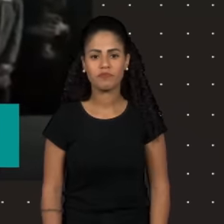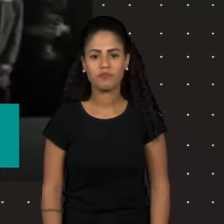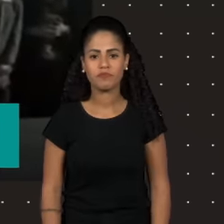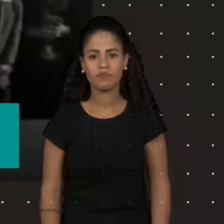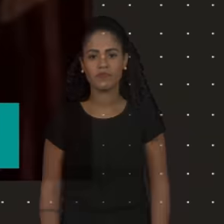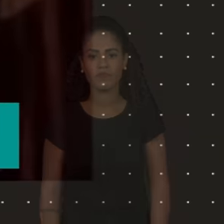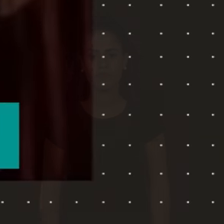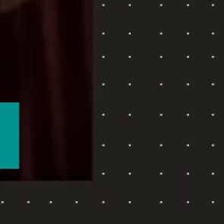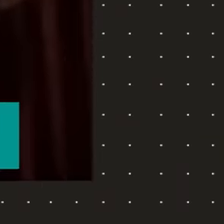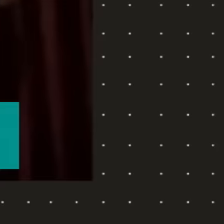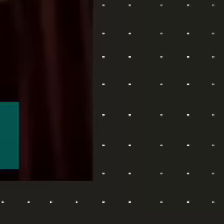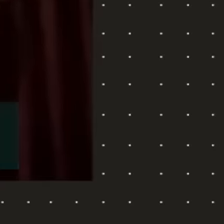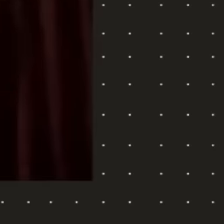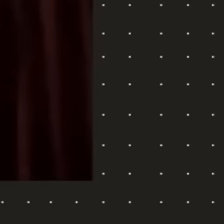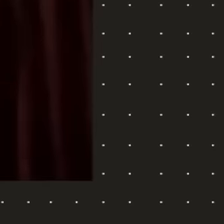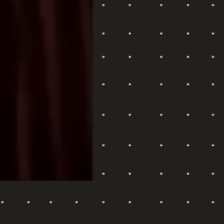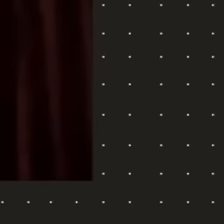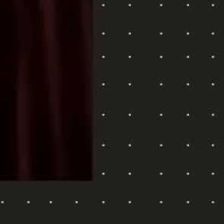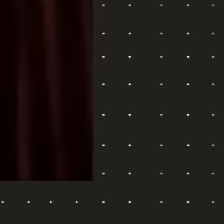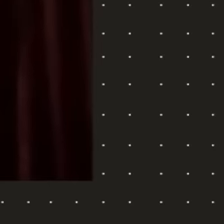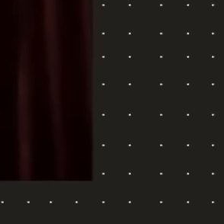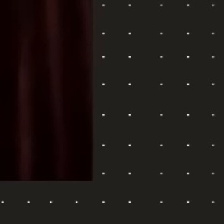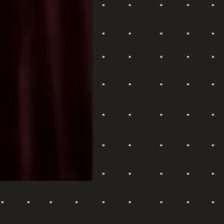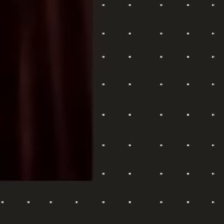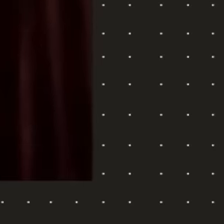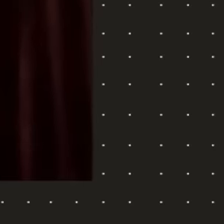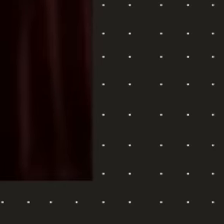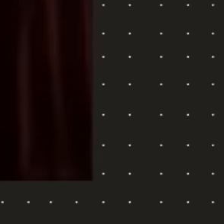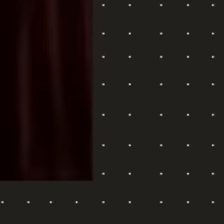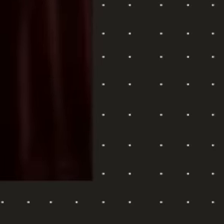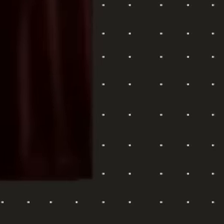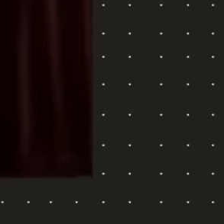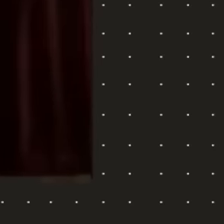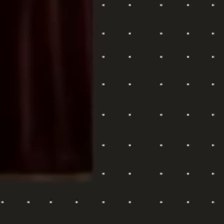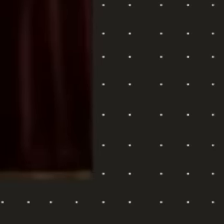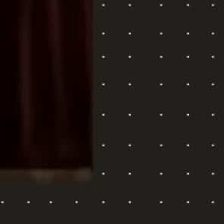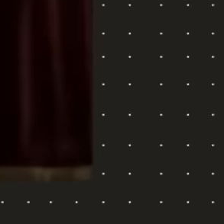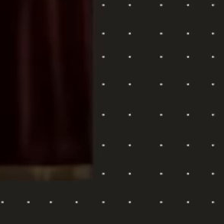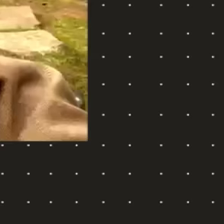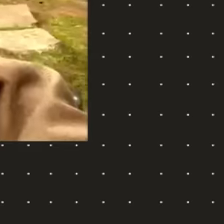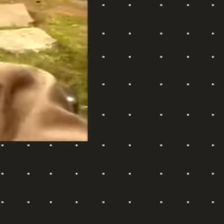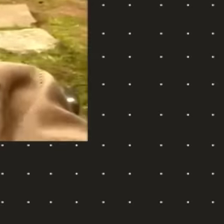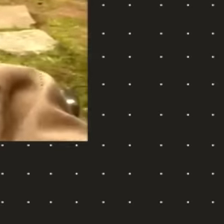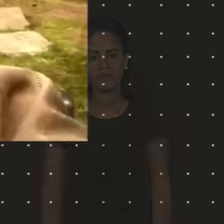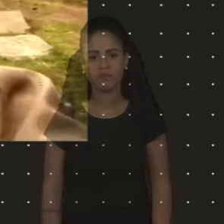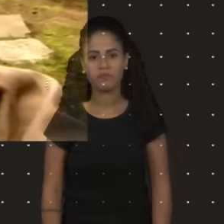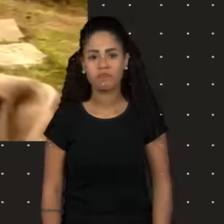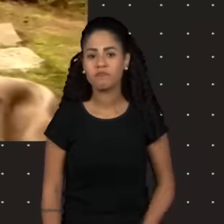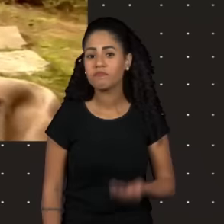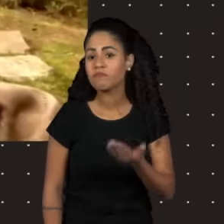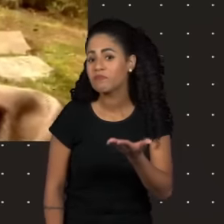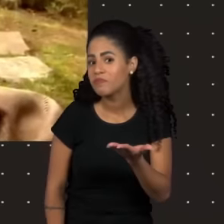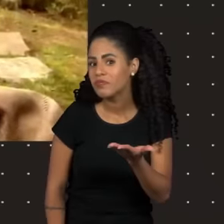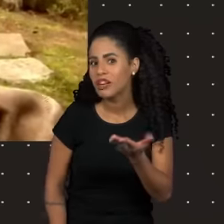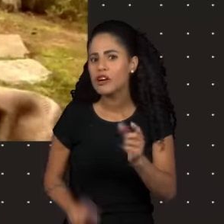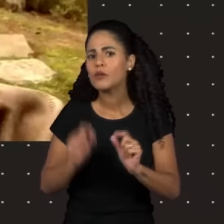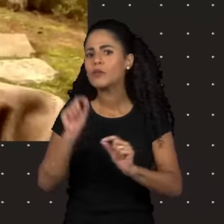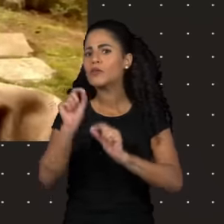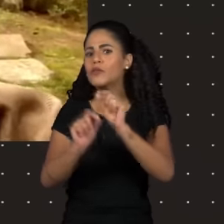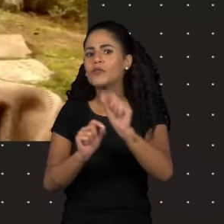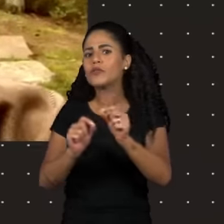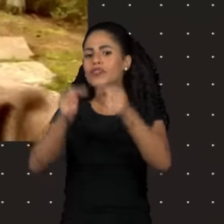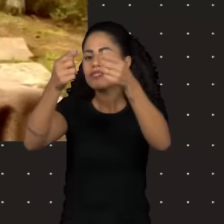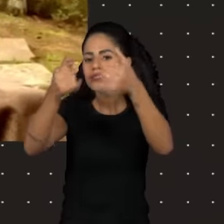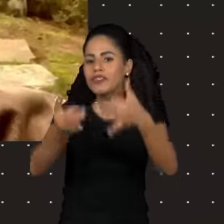Camila, o que dizer de você, da